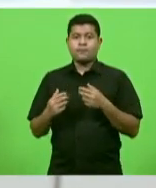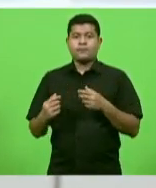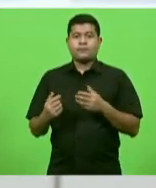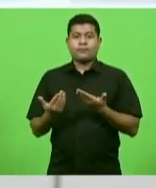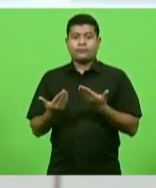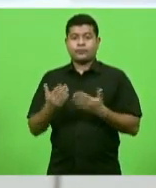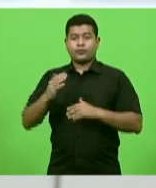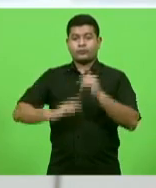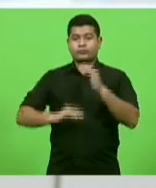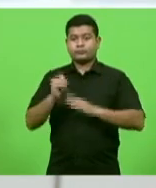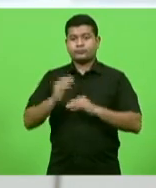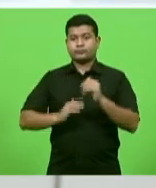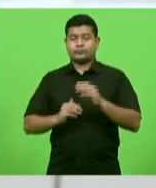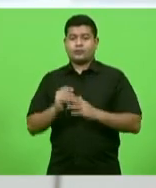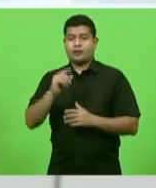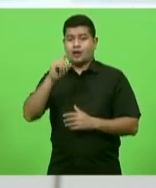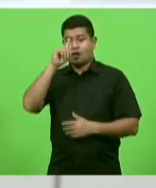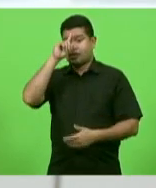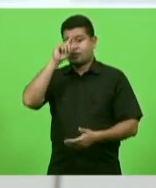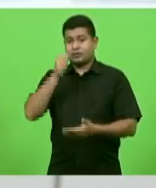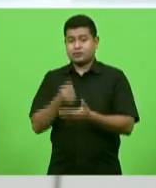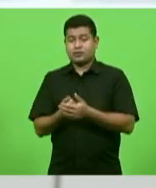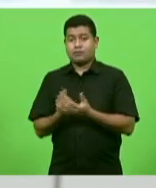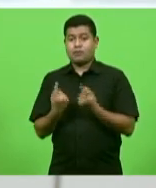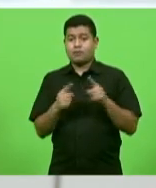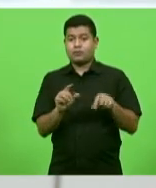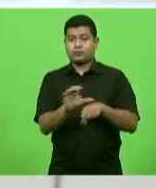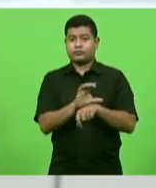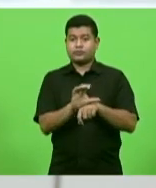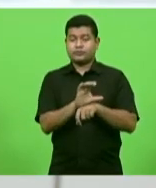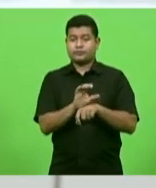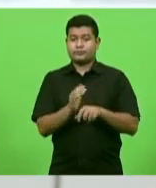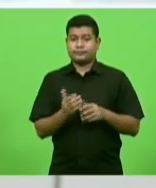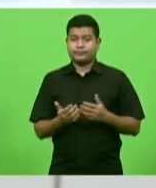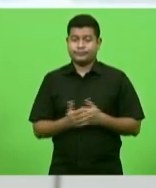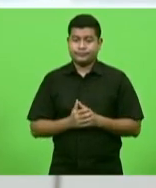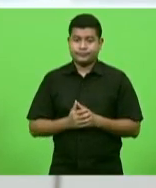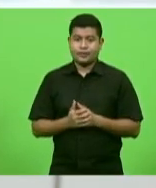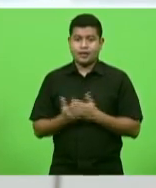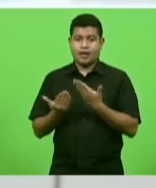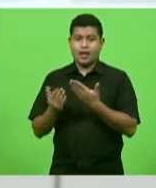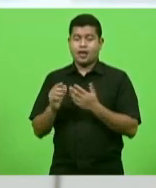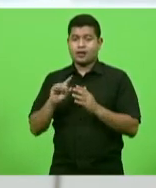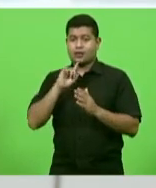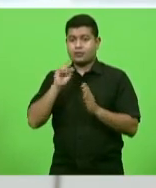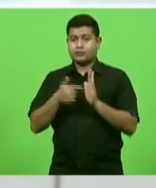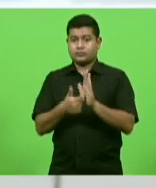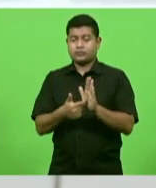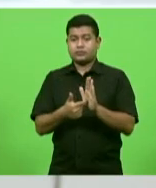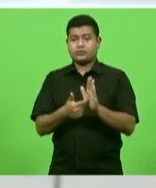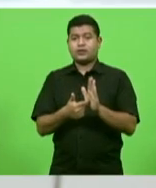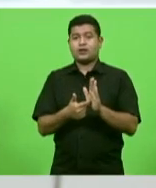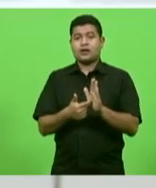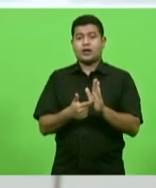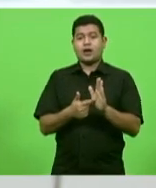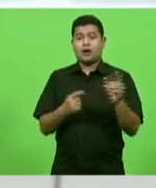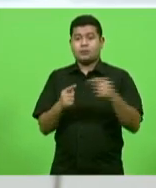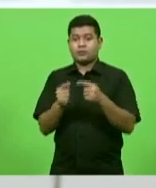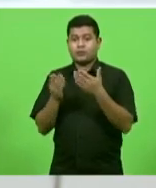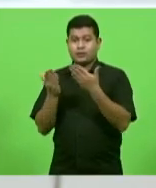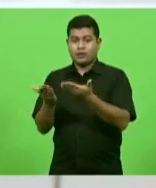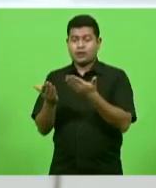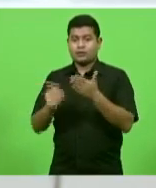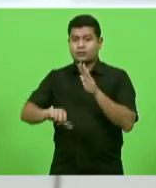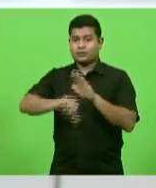ou na prática de Atos contrários à constituição os denunciantes imputam ao senhor Carlos Moisés o